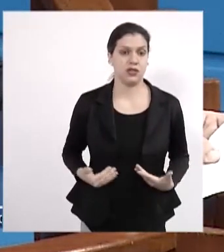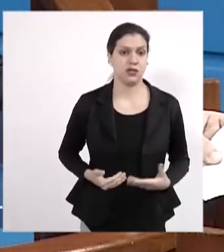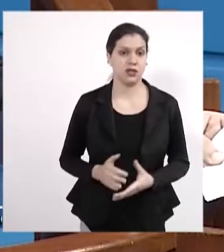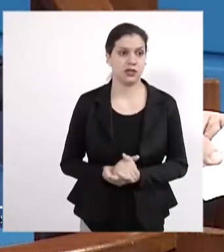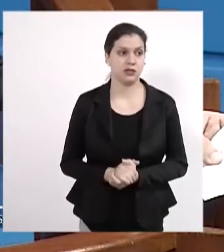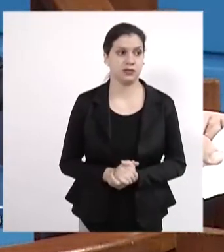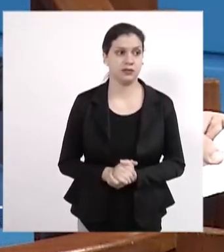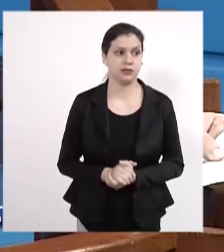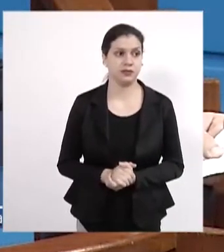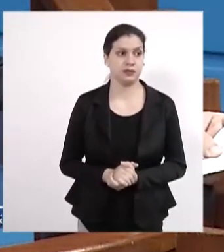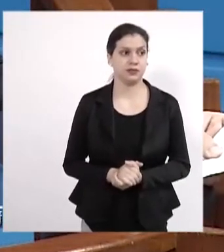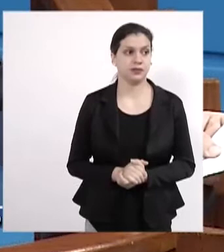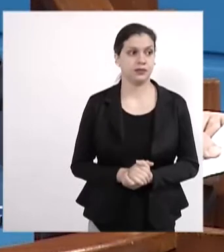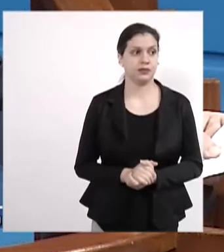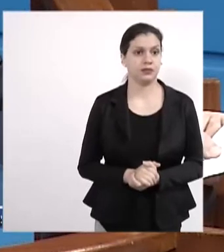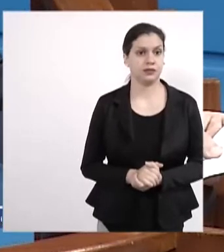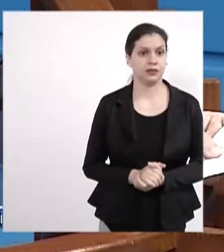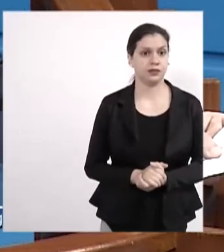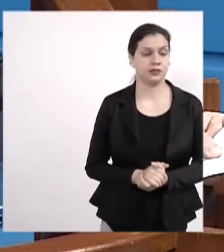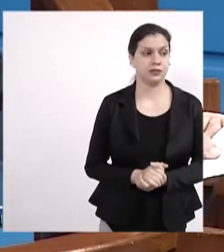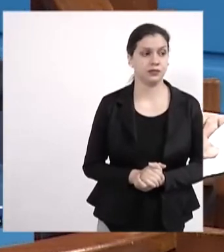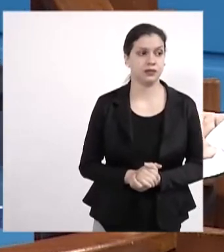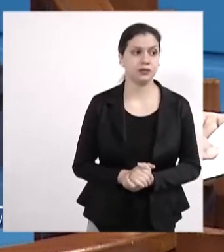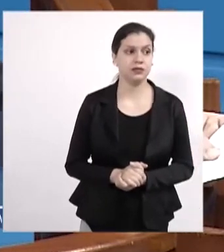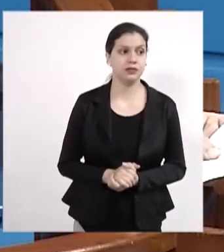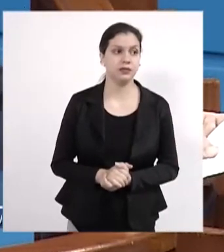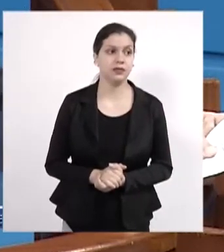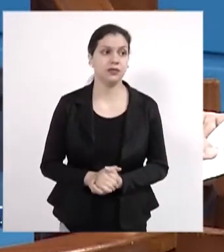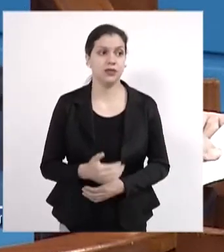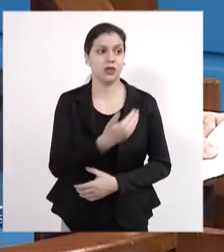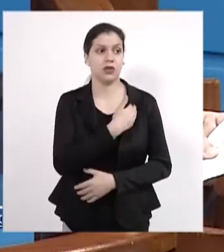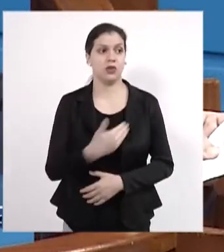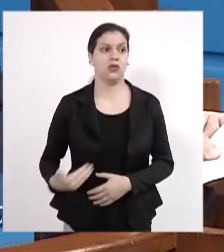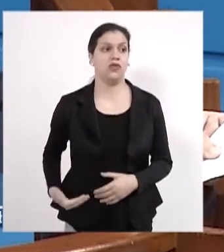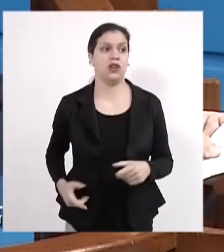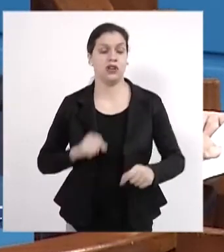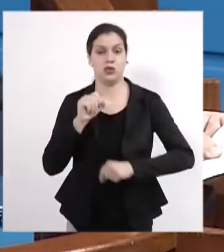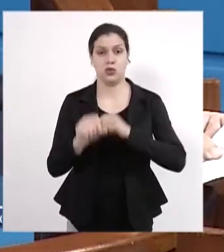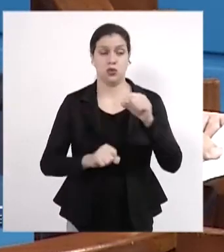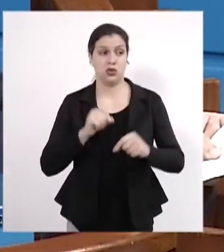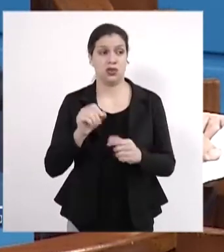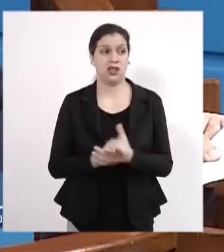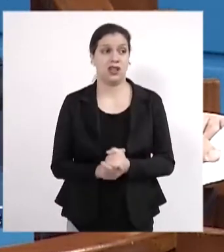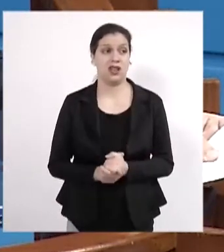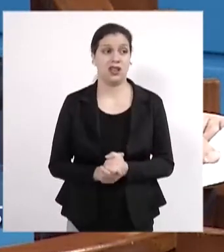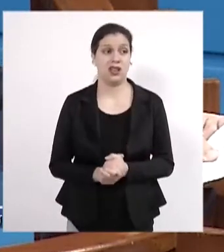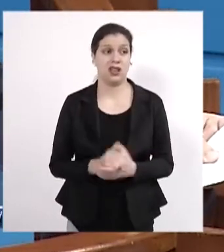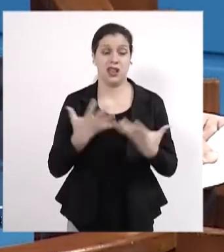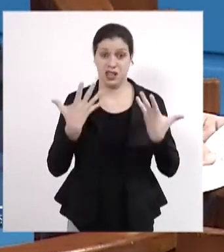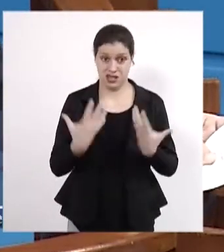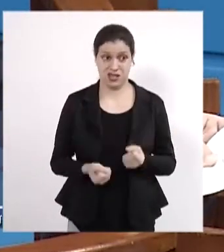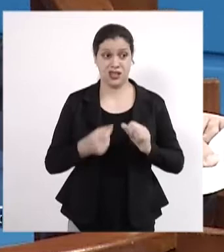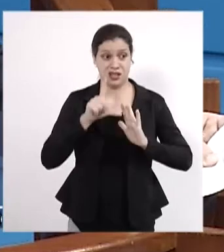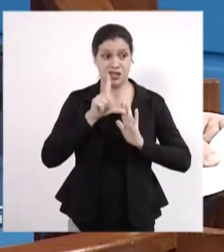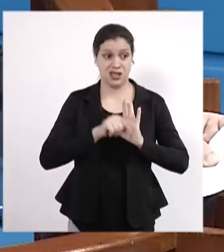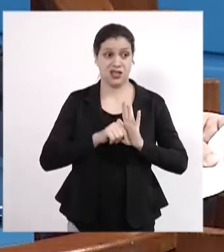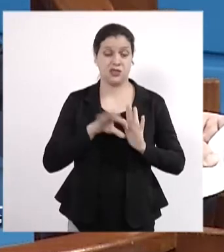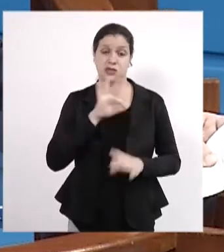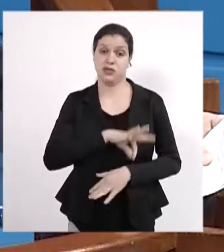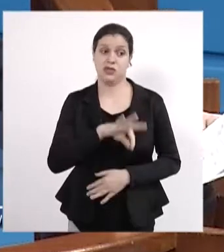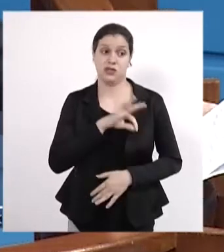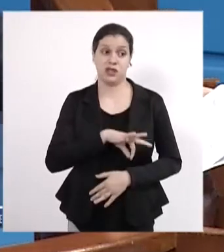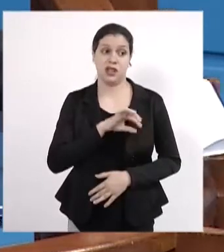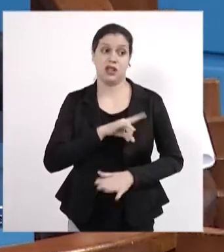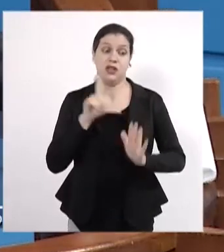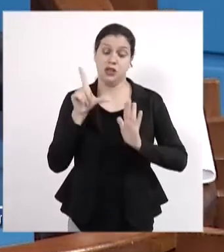vai estar autorizado a reduzir a jornada de trabalho dos servidores e reduzir o salário